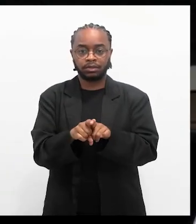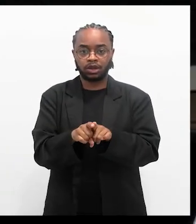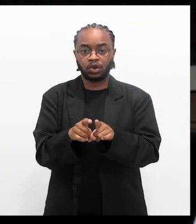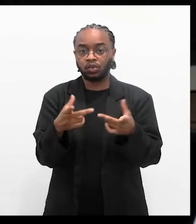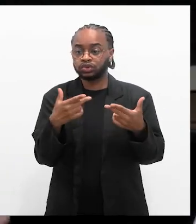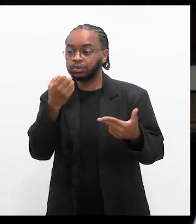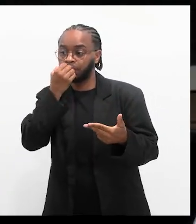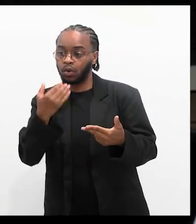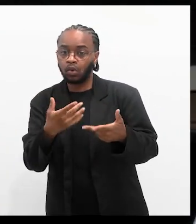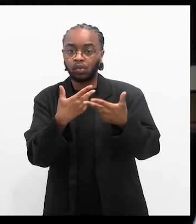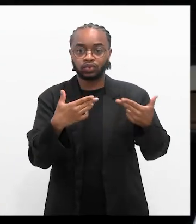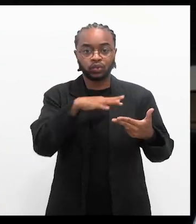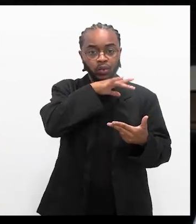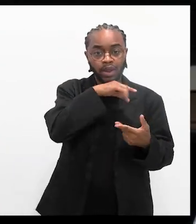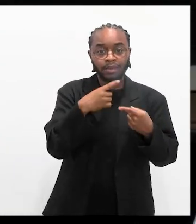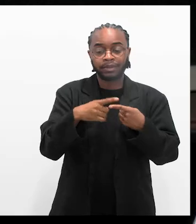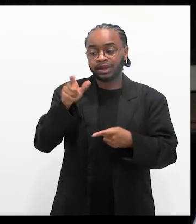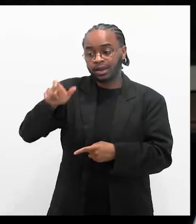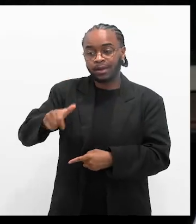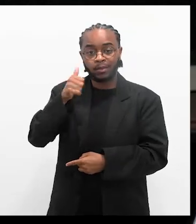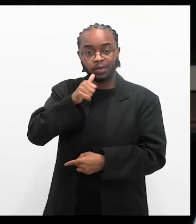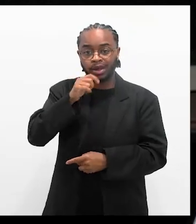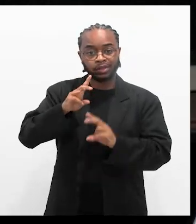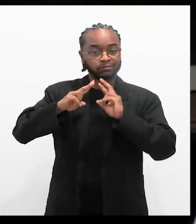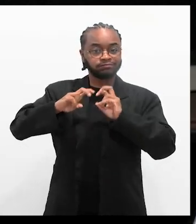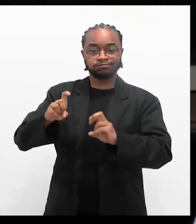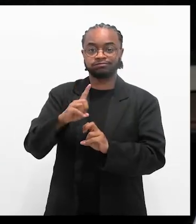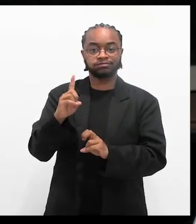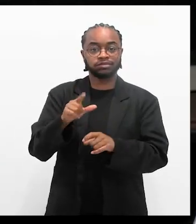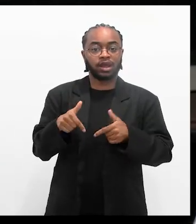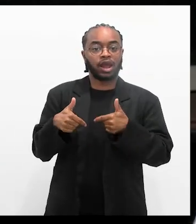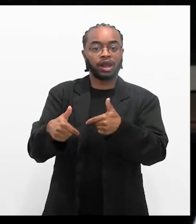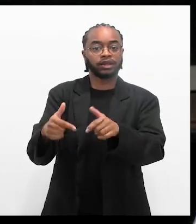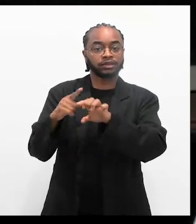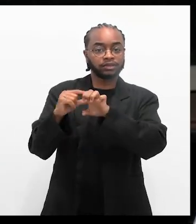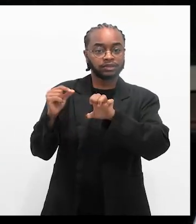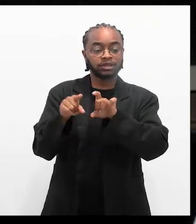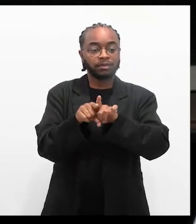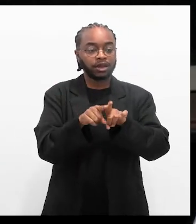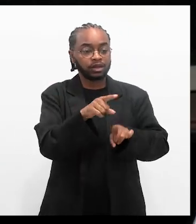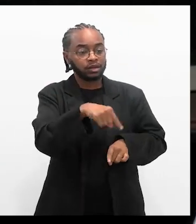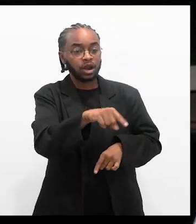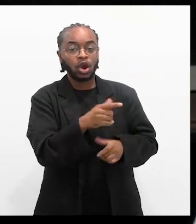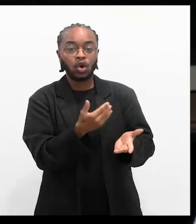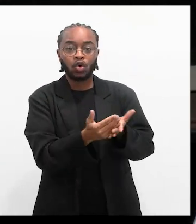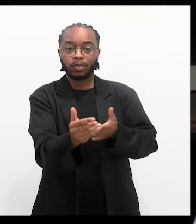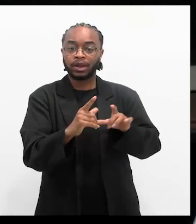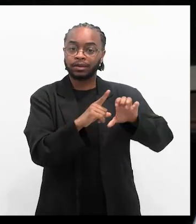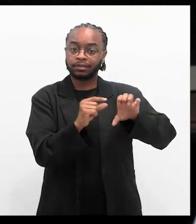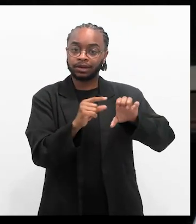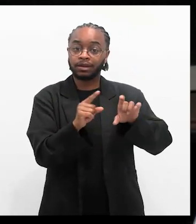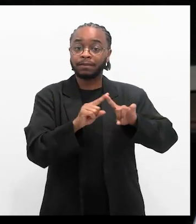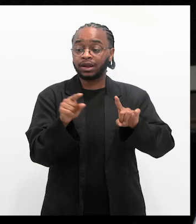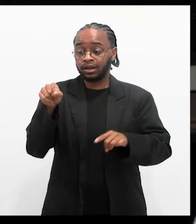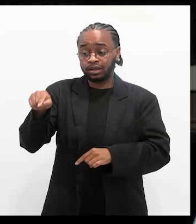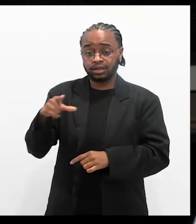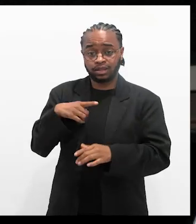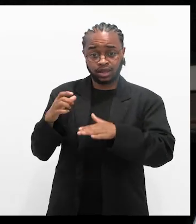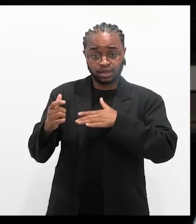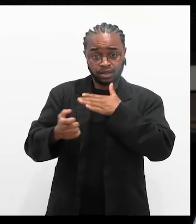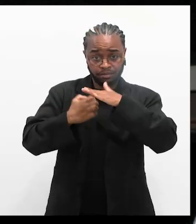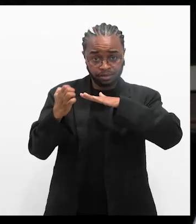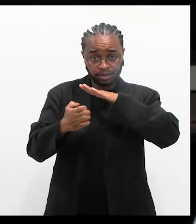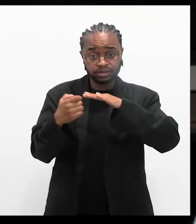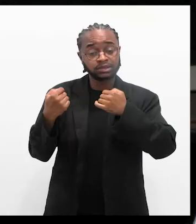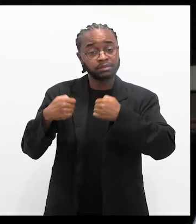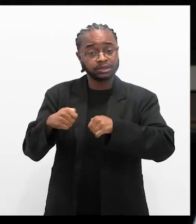joio do trigo. Aquela mulher que não se enxerga empreendedora, aquela que começa a empreender, mas aquela que tem um negócio, nós